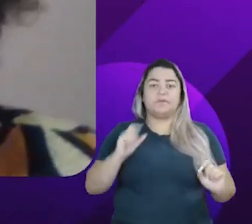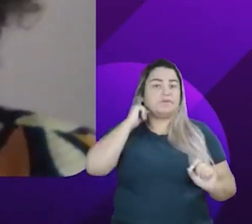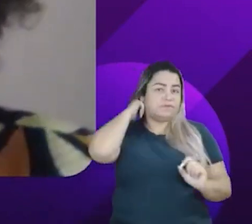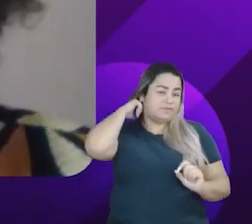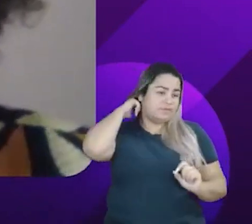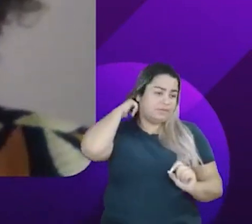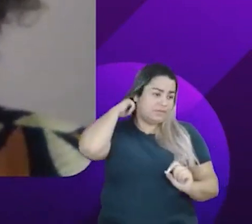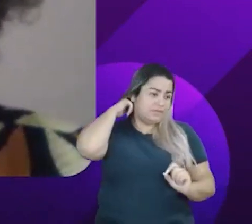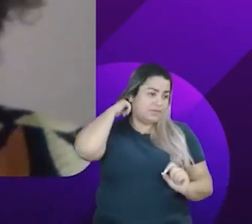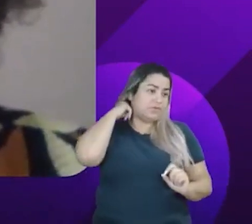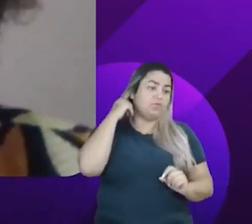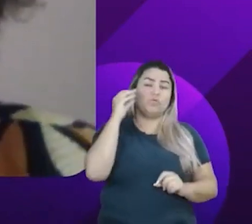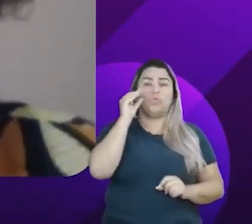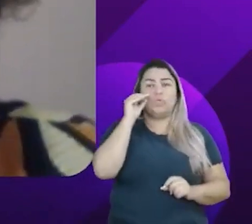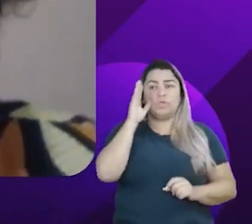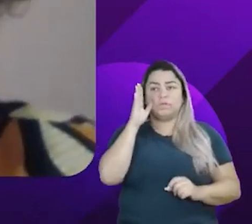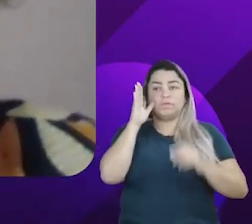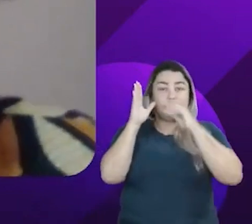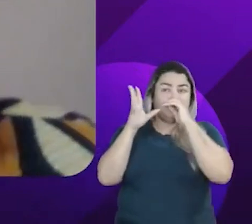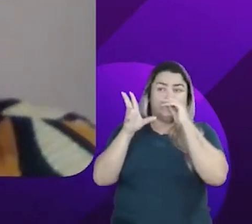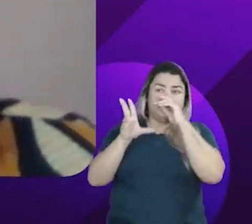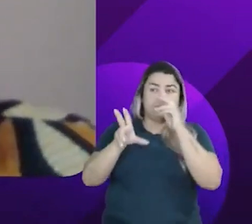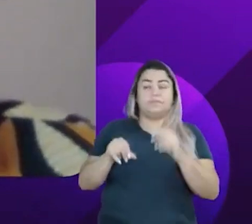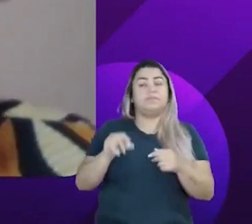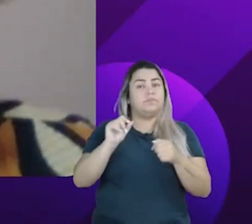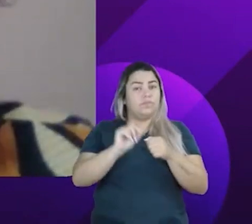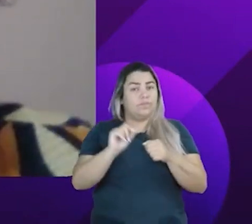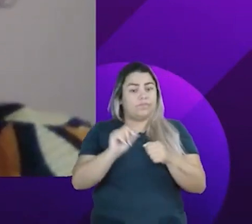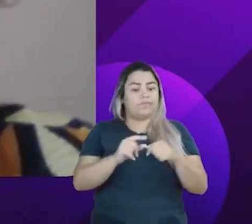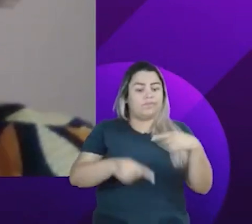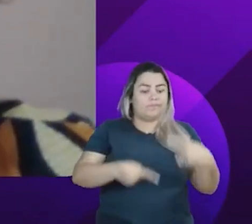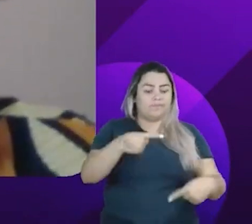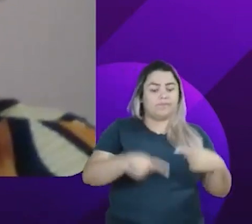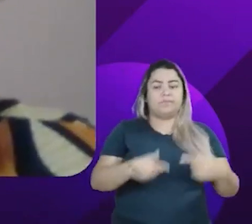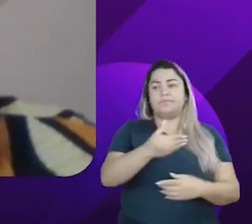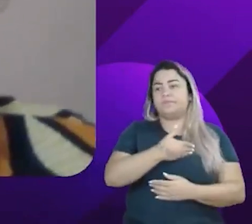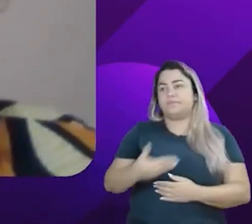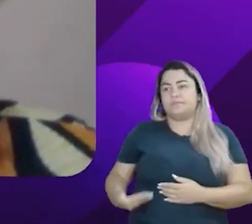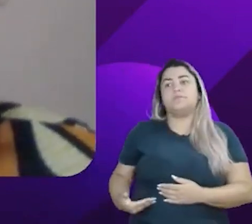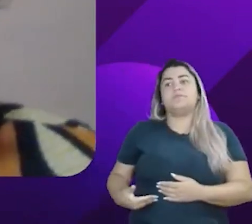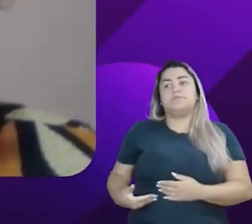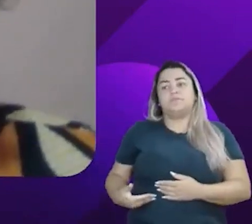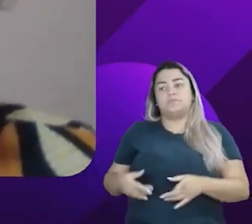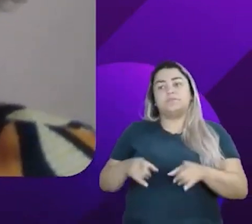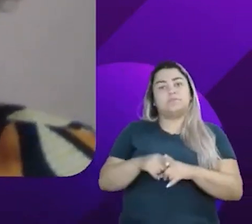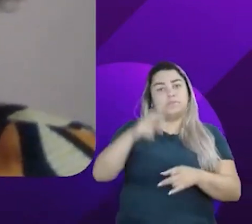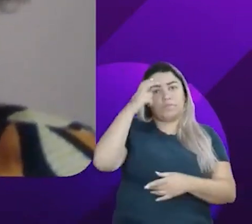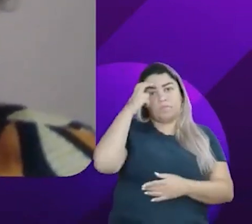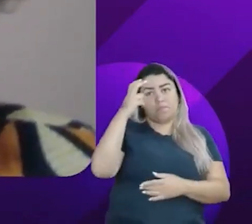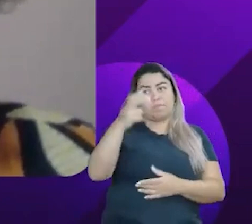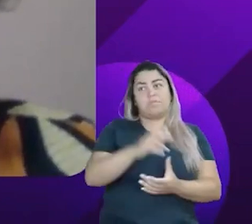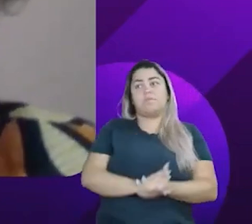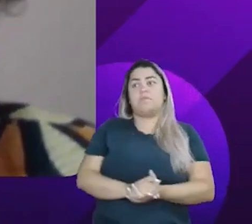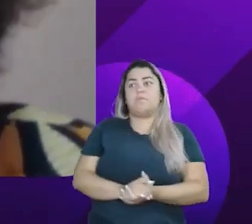haja o reconhecimento de que não se faz política pública sem perpassar pela cultura,